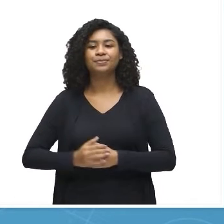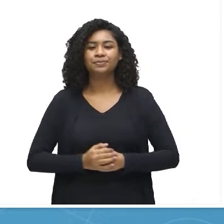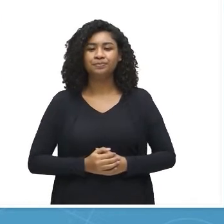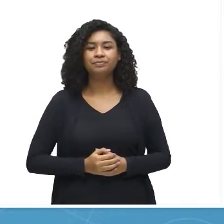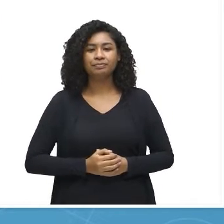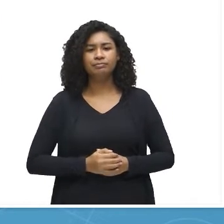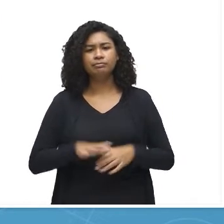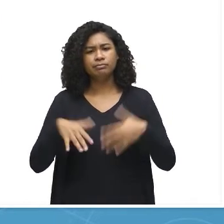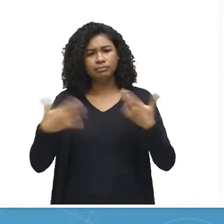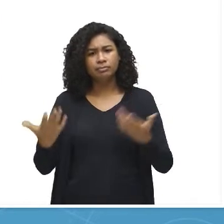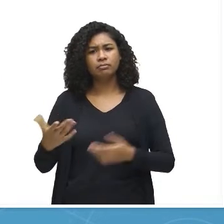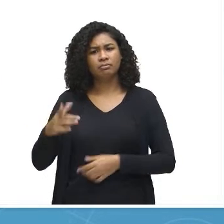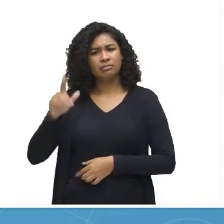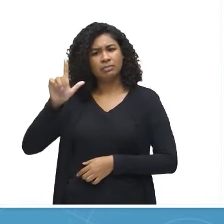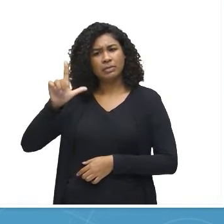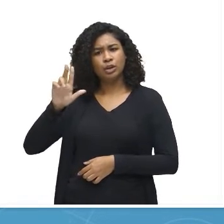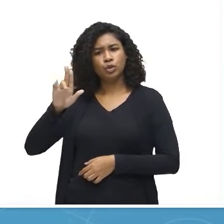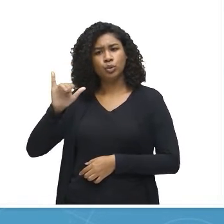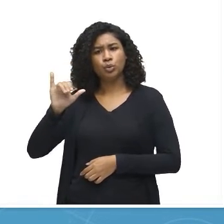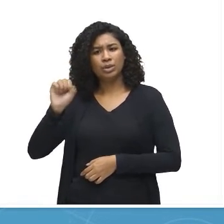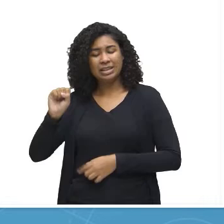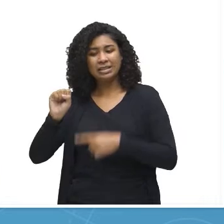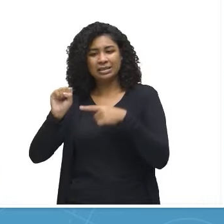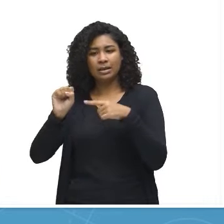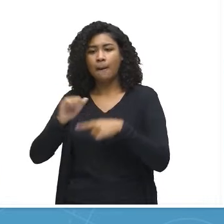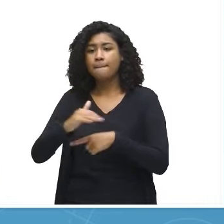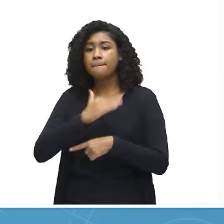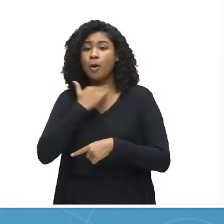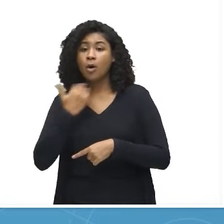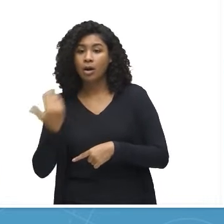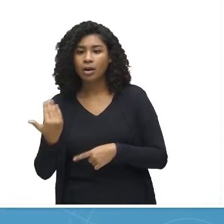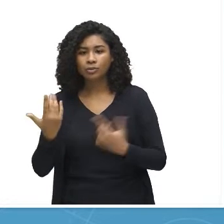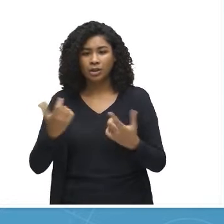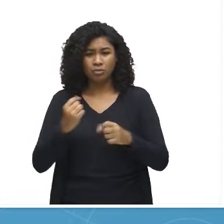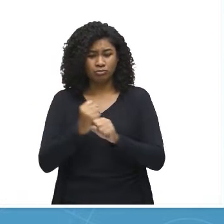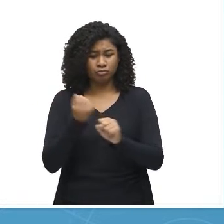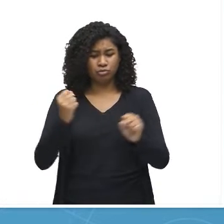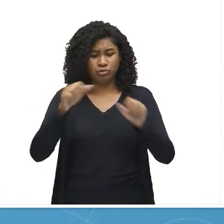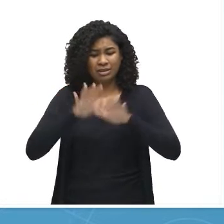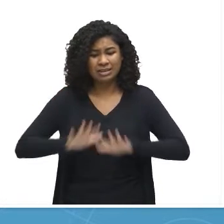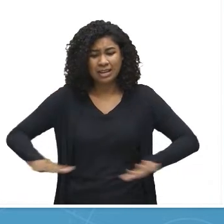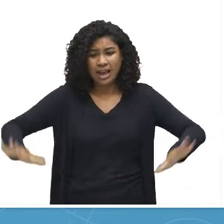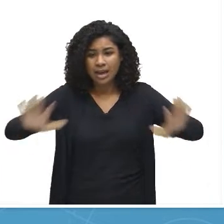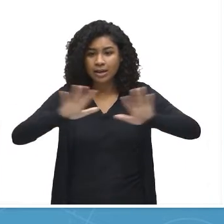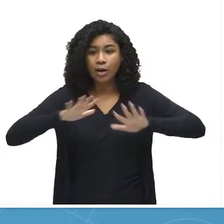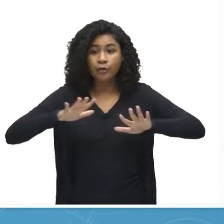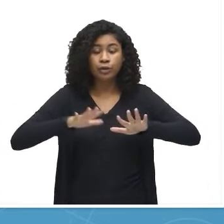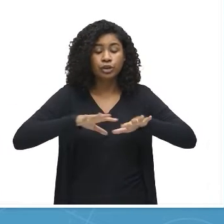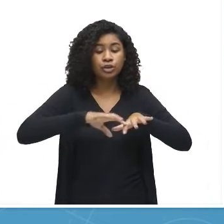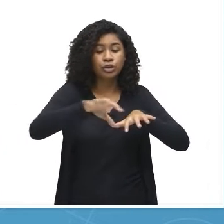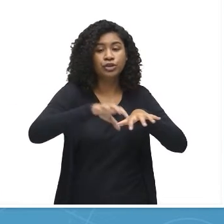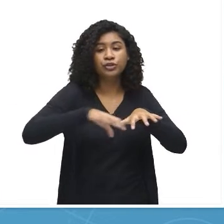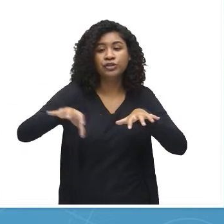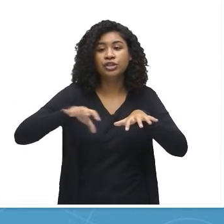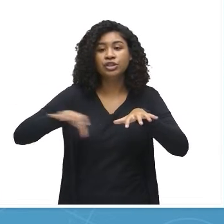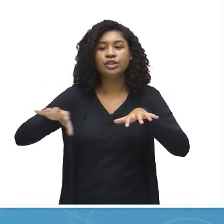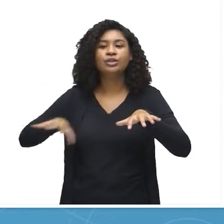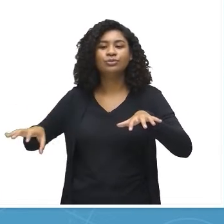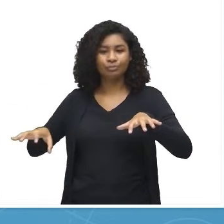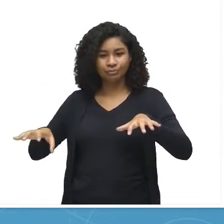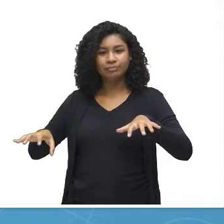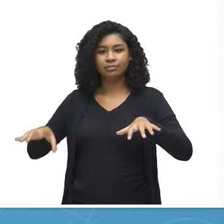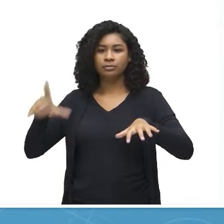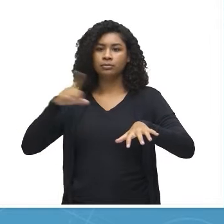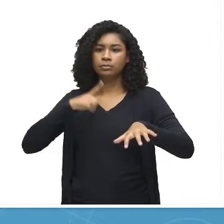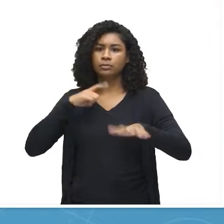da morte de Luís, todo o território que o Carlos Magno conquista, ele vai ser dividido entre os seus filhos através do Tratado